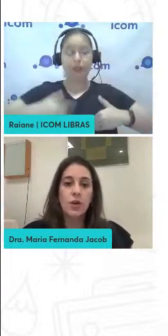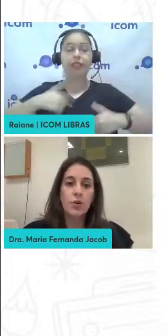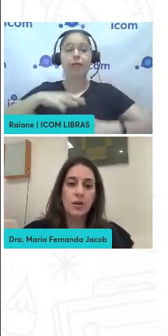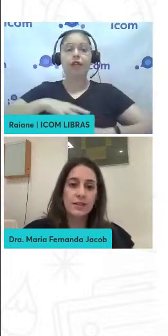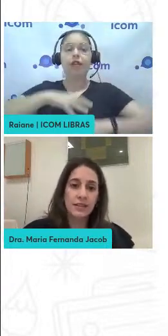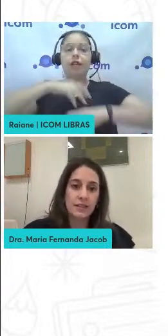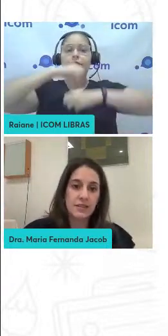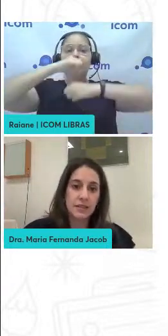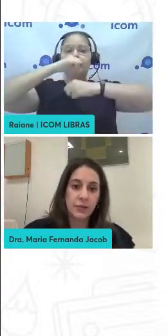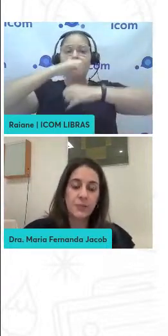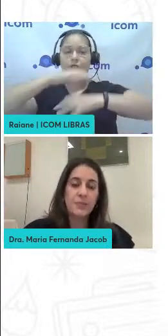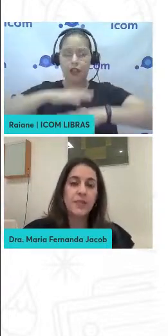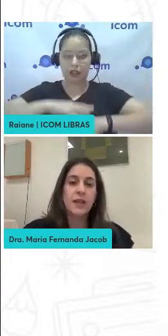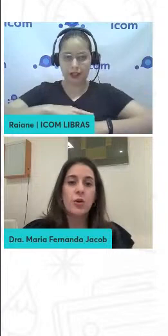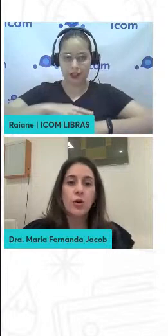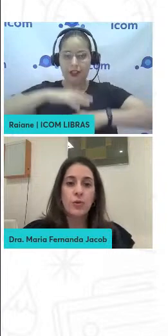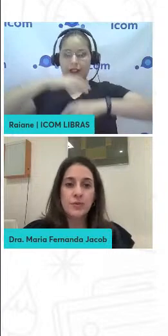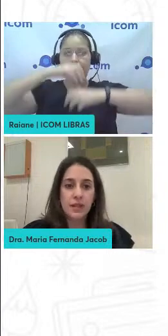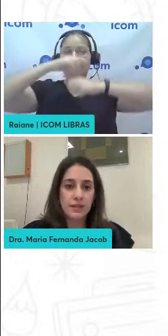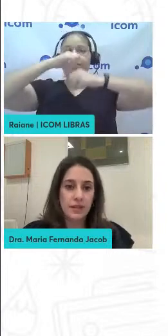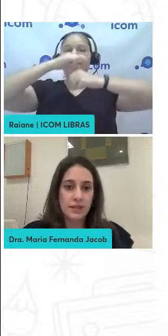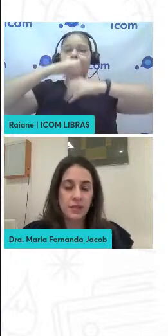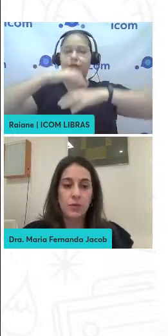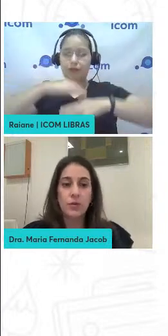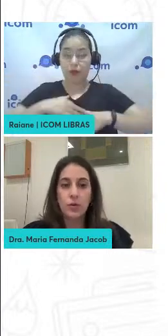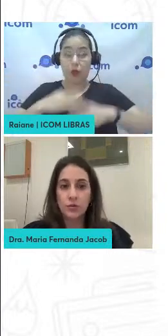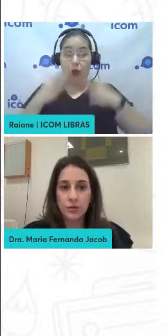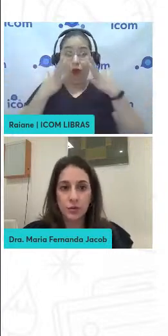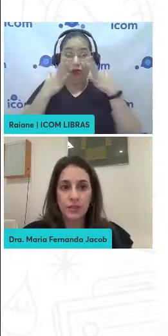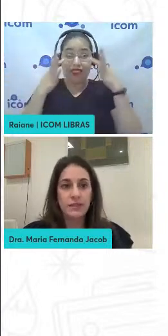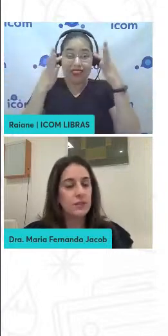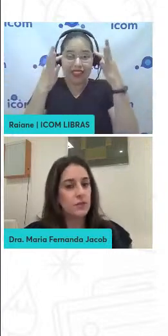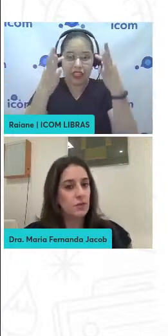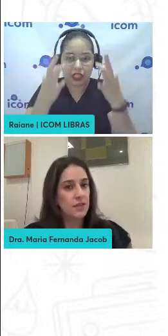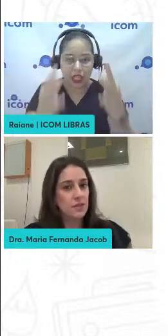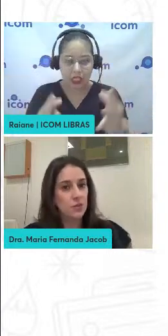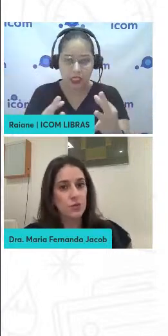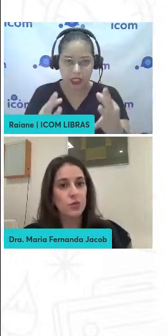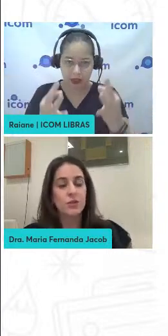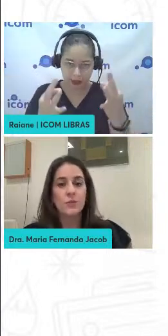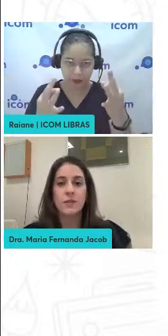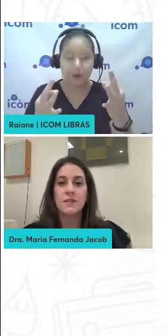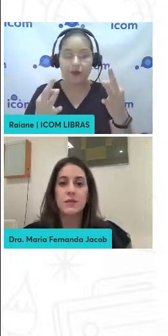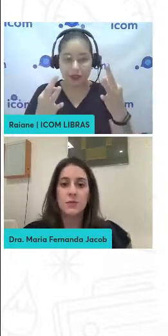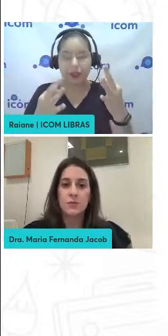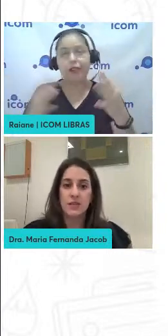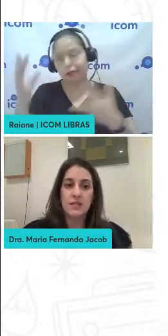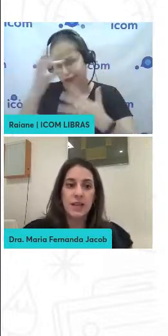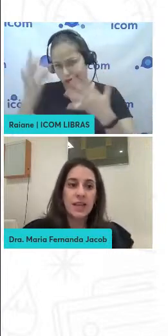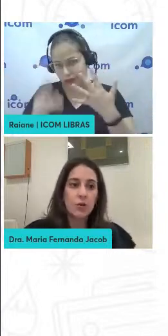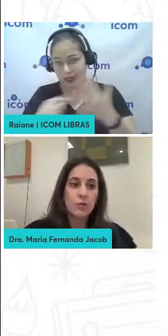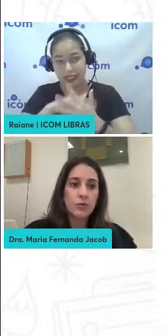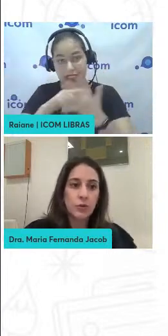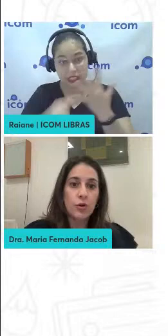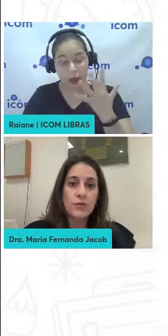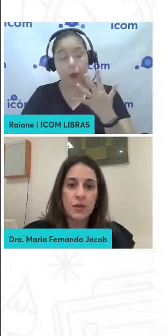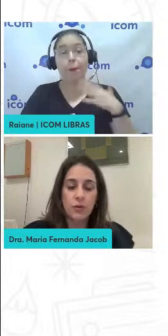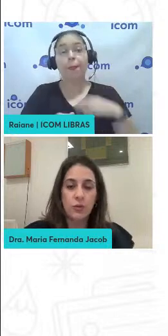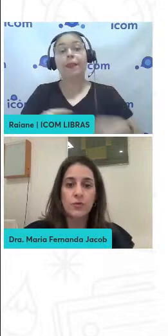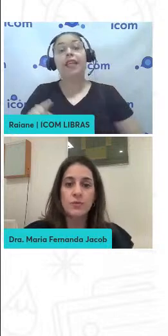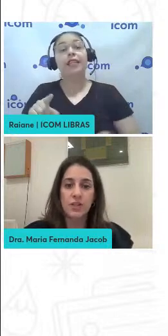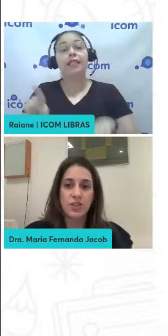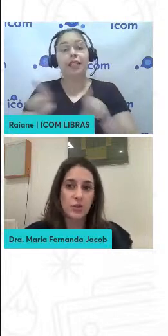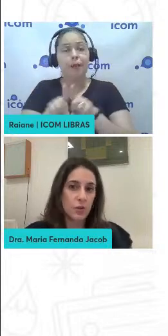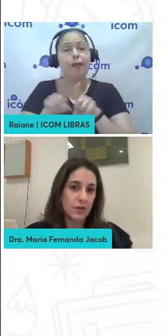respiração, coordenação, concentração, controle. Não são esses os únicos princípios, mas eu